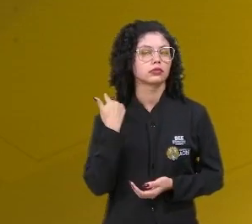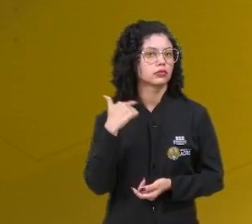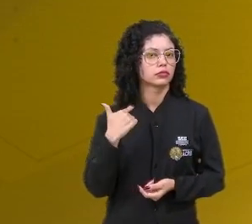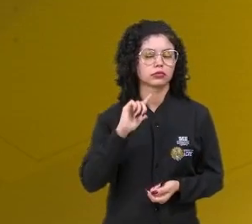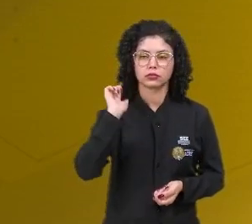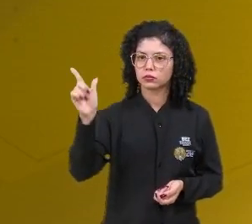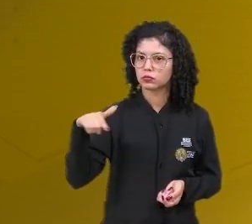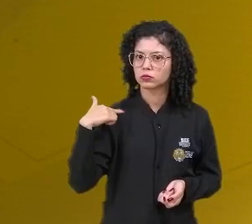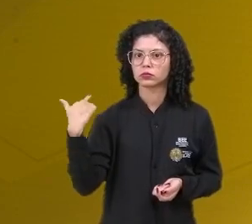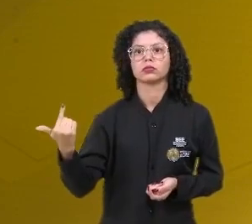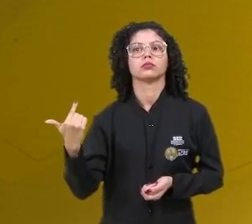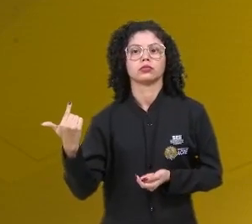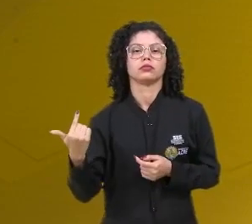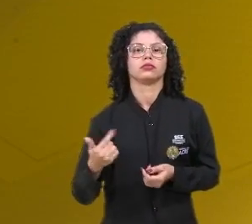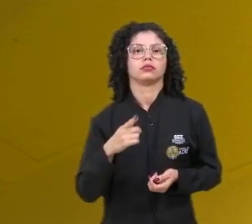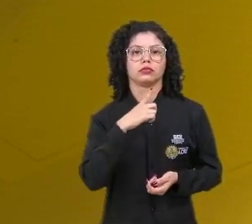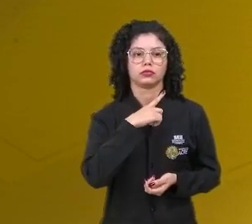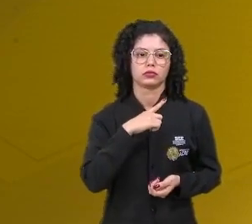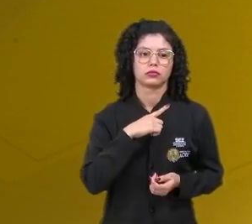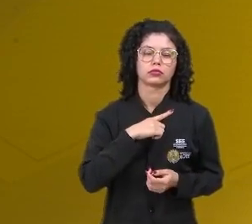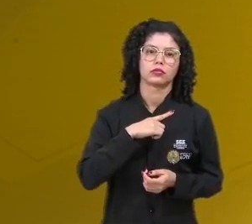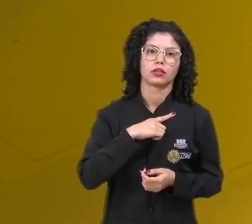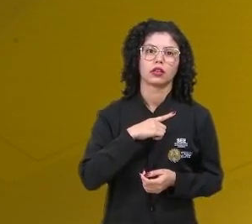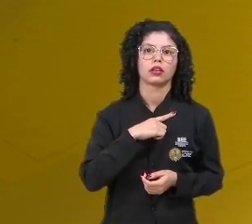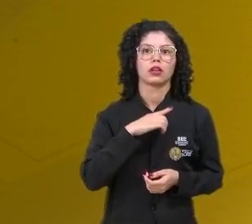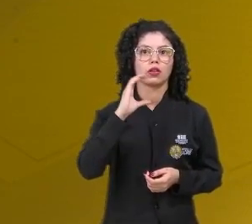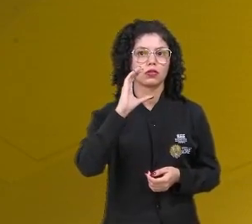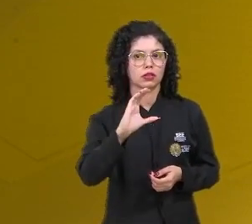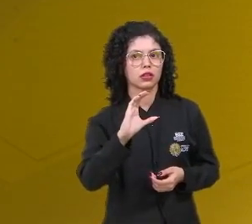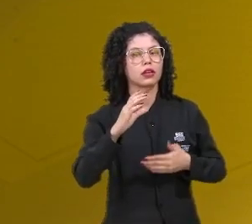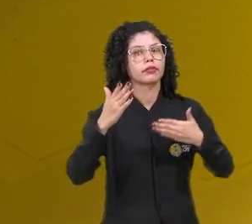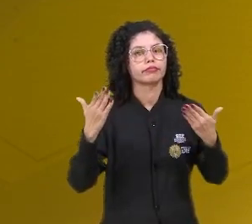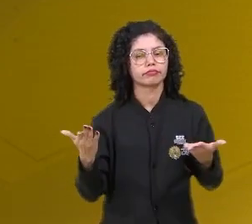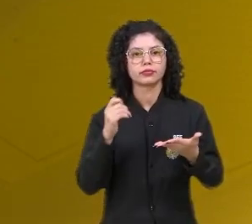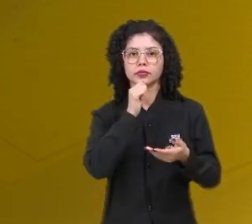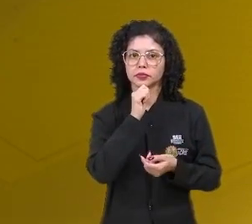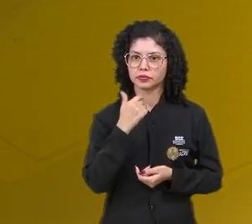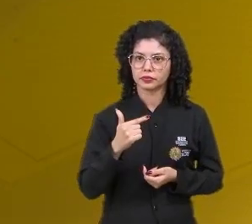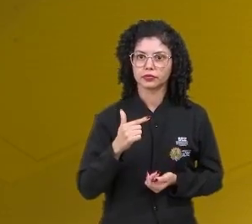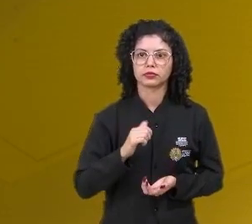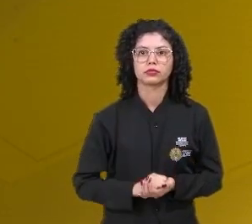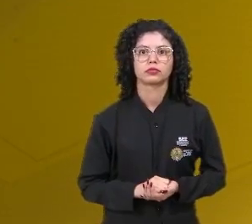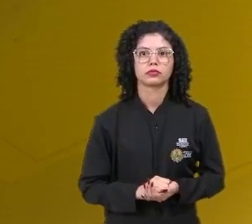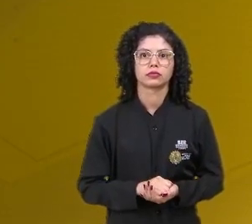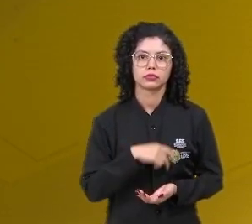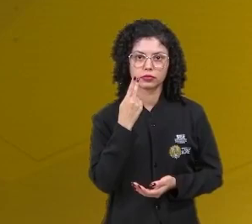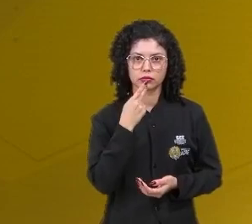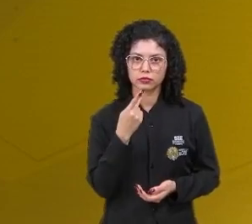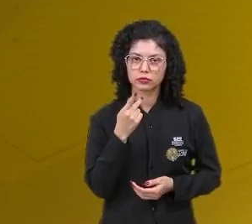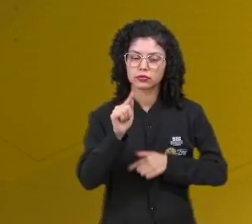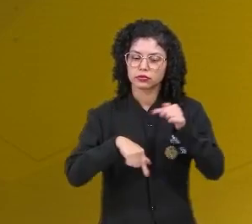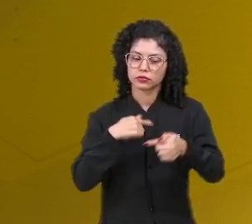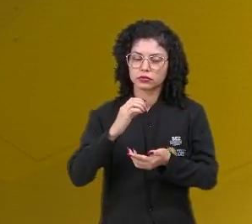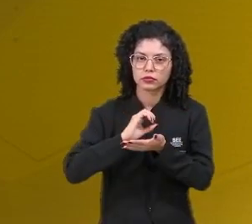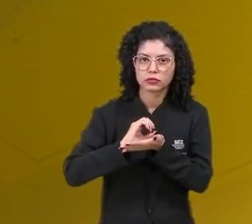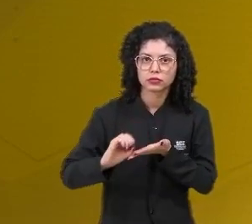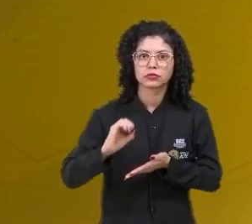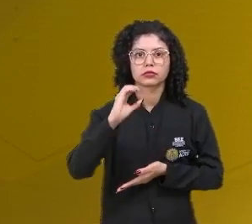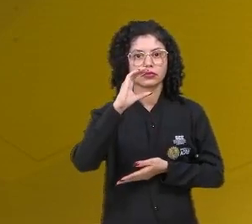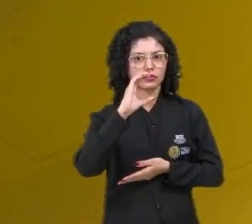existe nenhuma exceção onde existe um composto orgânico que não tenha carbono, tá? Falou em química